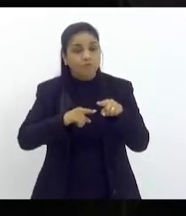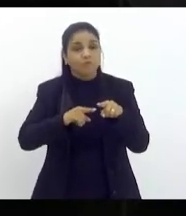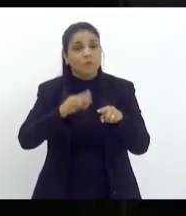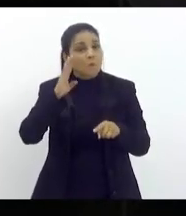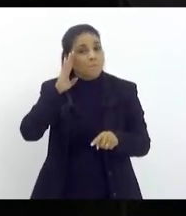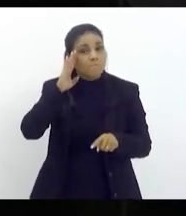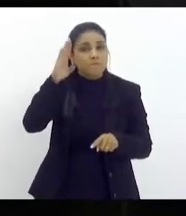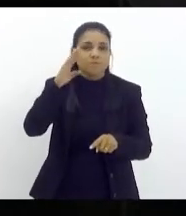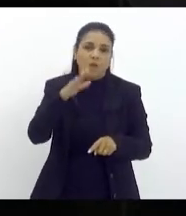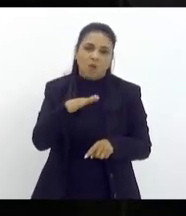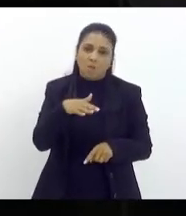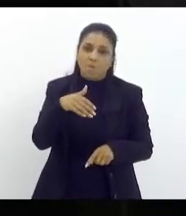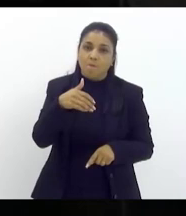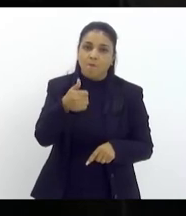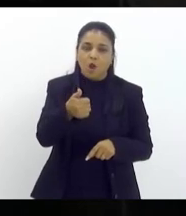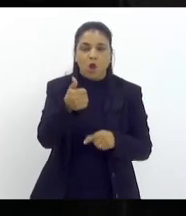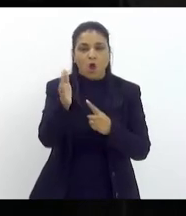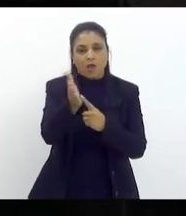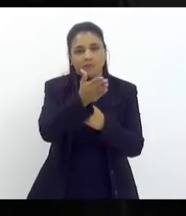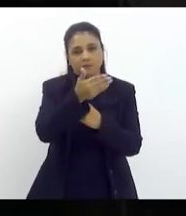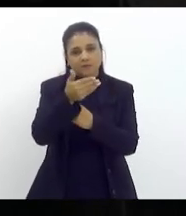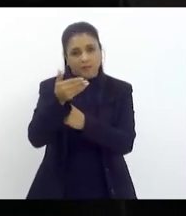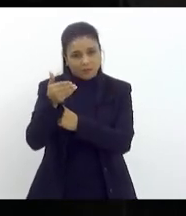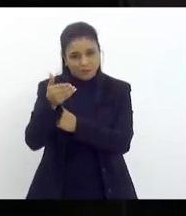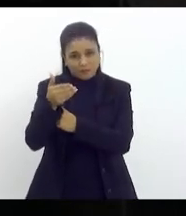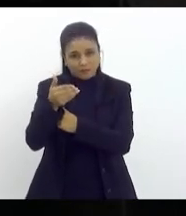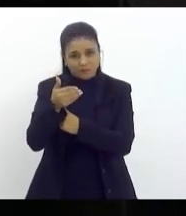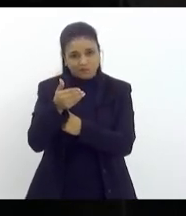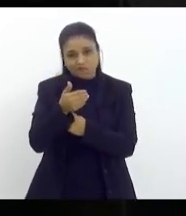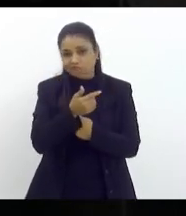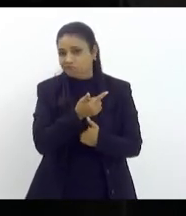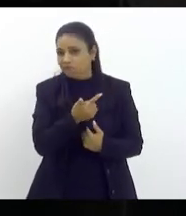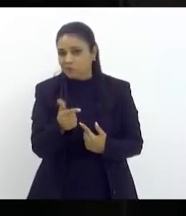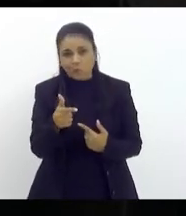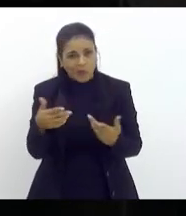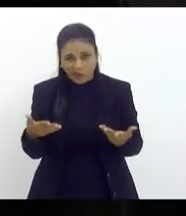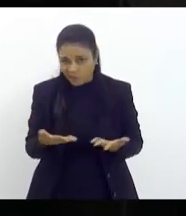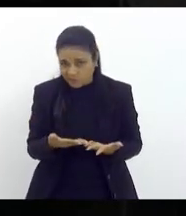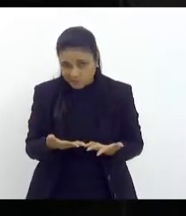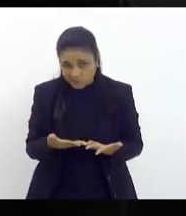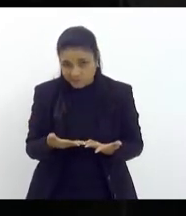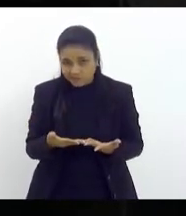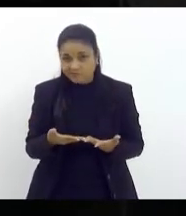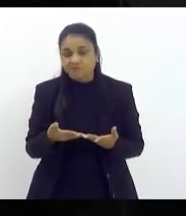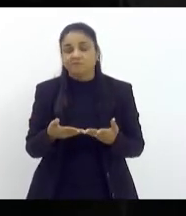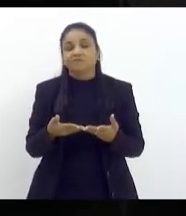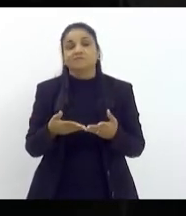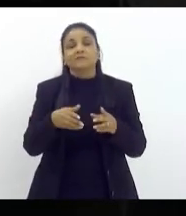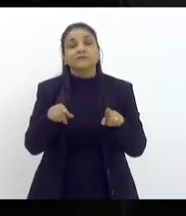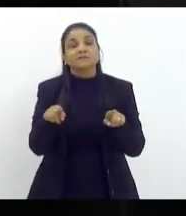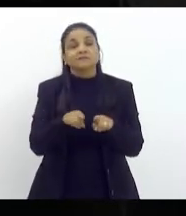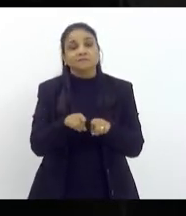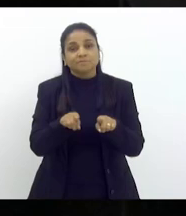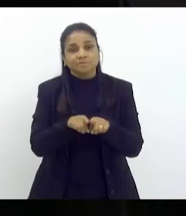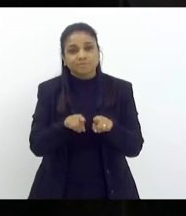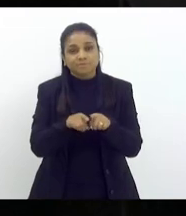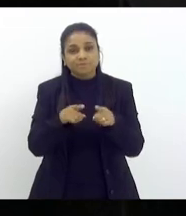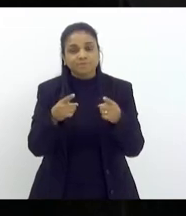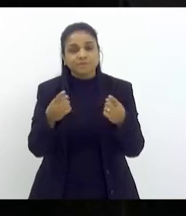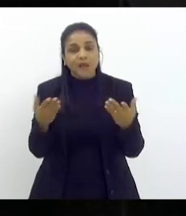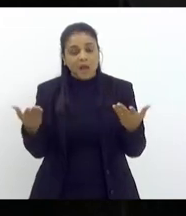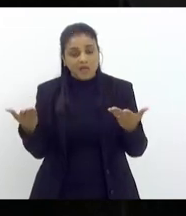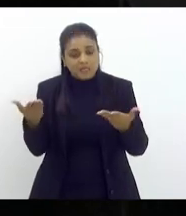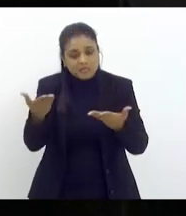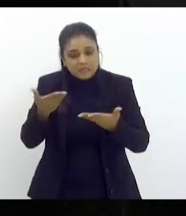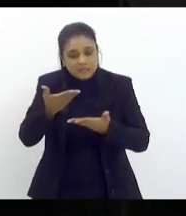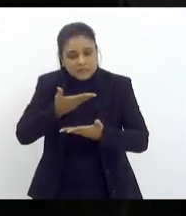de melhor o que a gente tem e tecnologia coisa que não está acontecendo e também é preciso fortalecer a integração entre